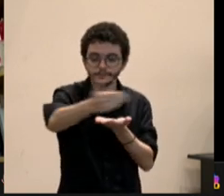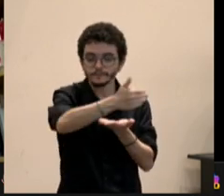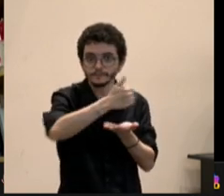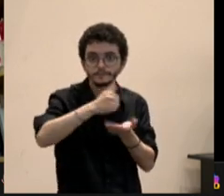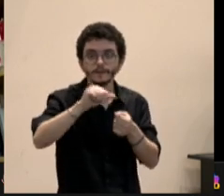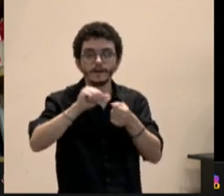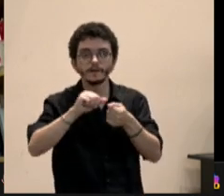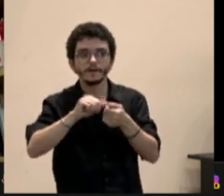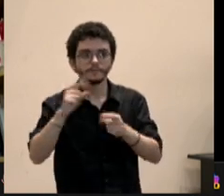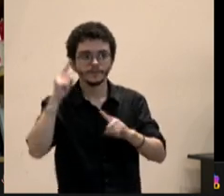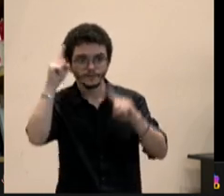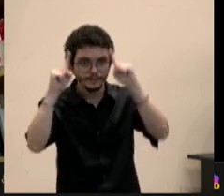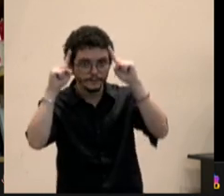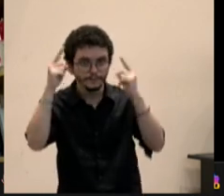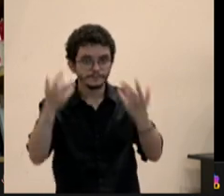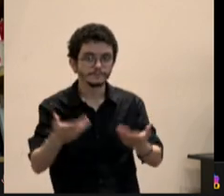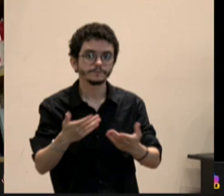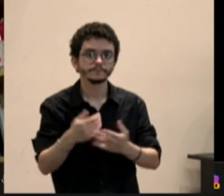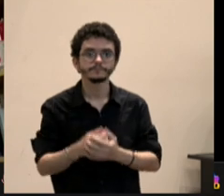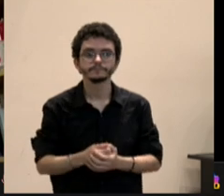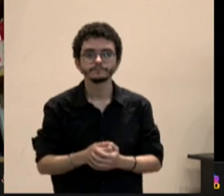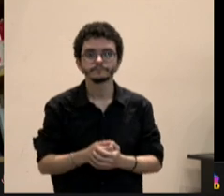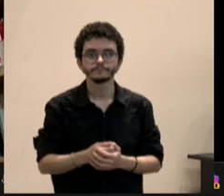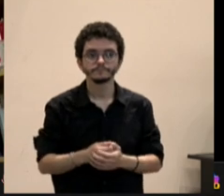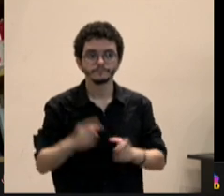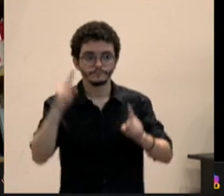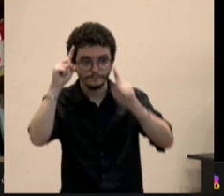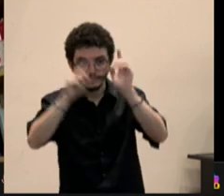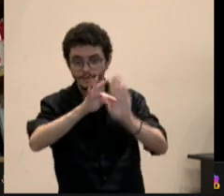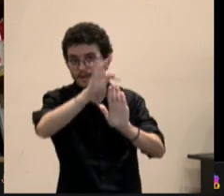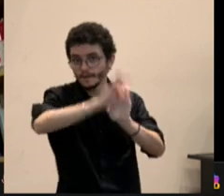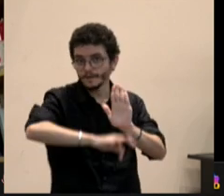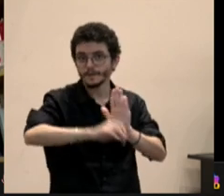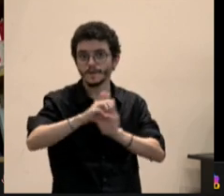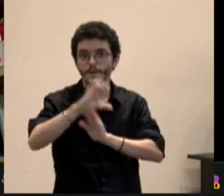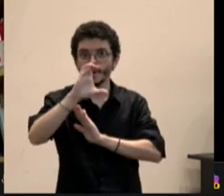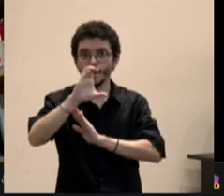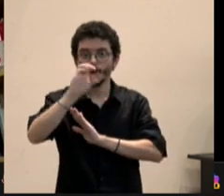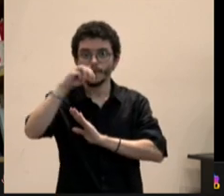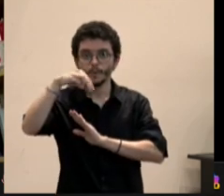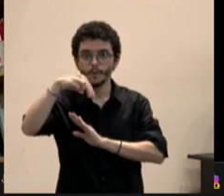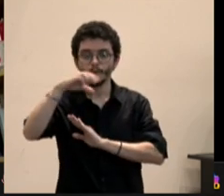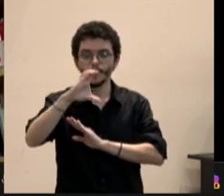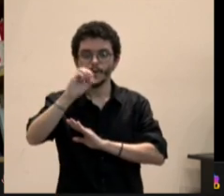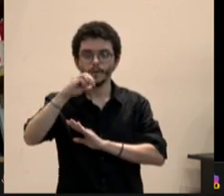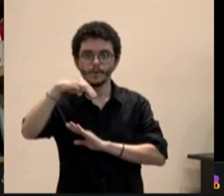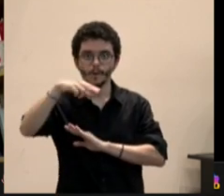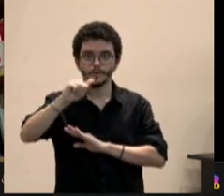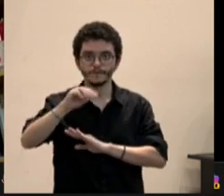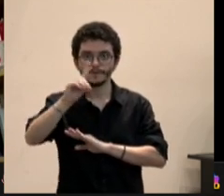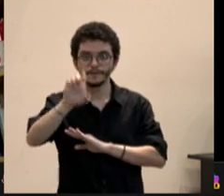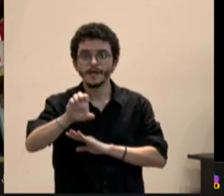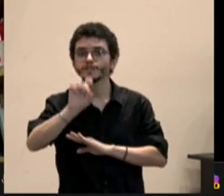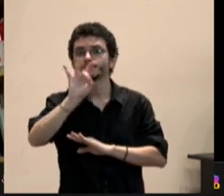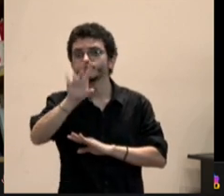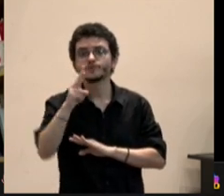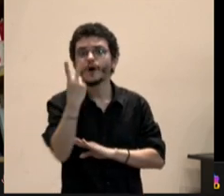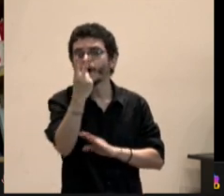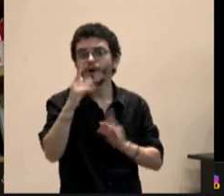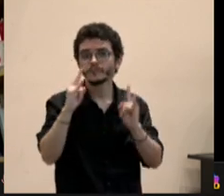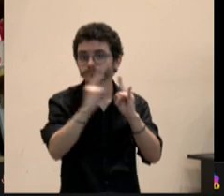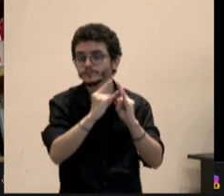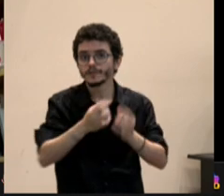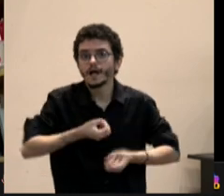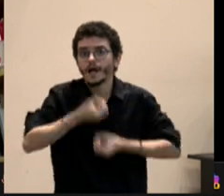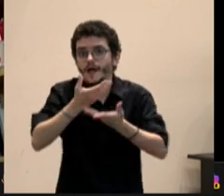na elaboração, para a elaboração do texto da CONAI, apenas 2 instituições que oferecem